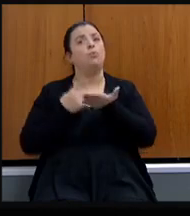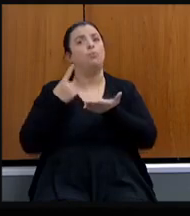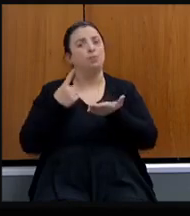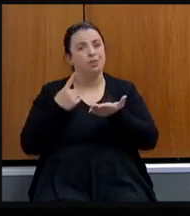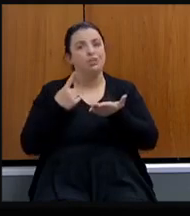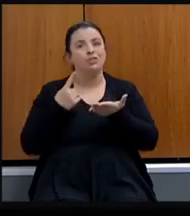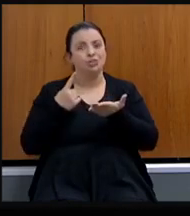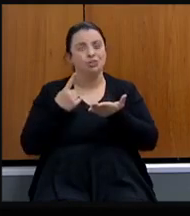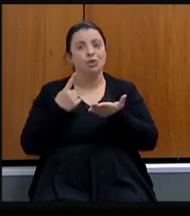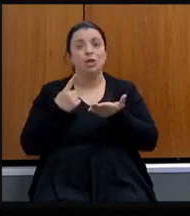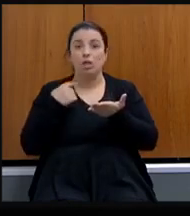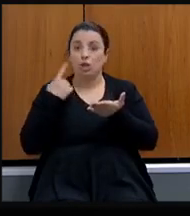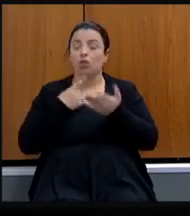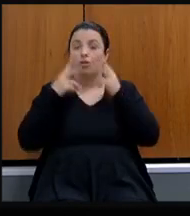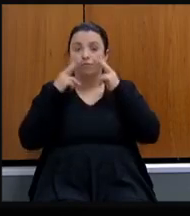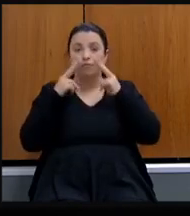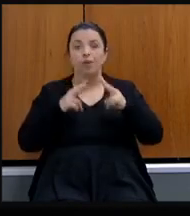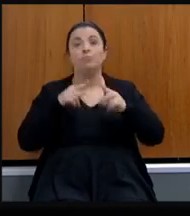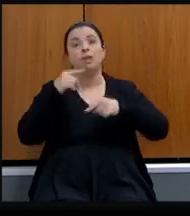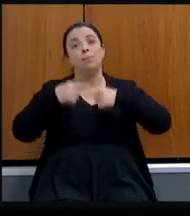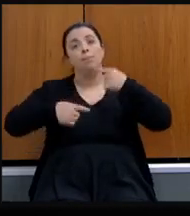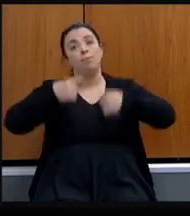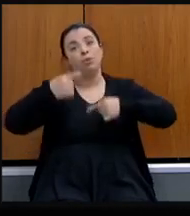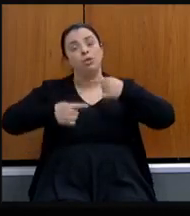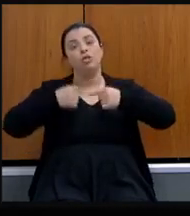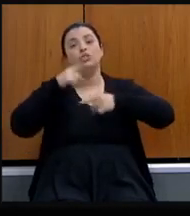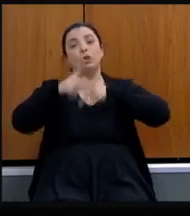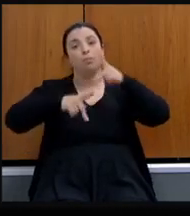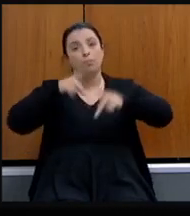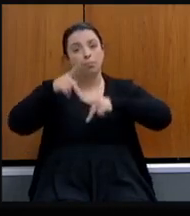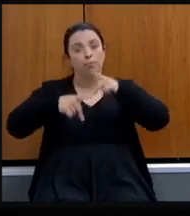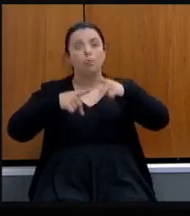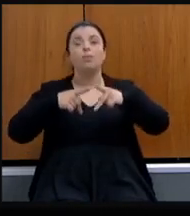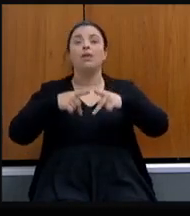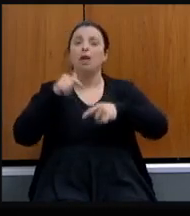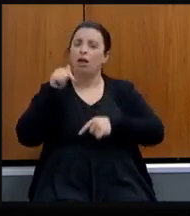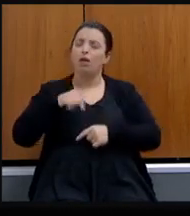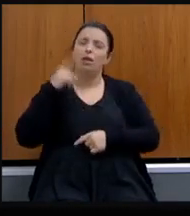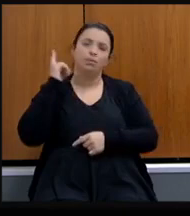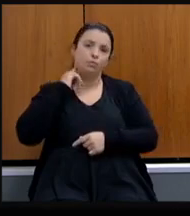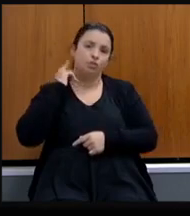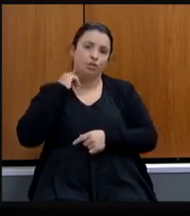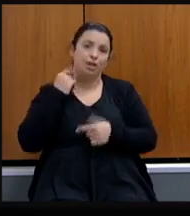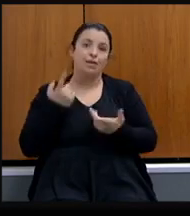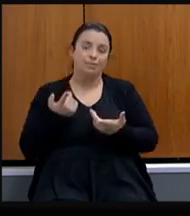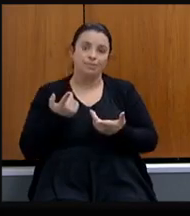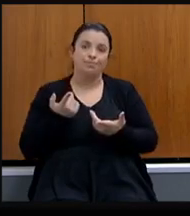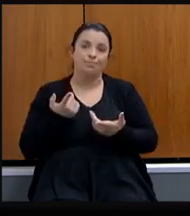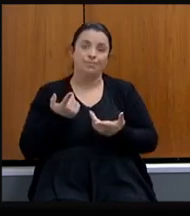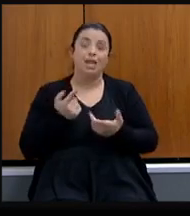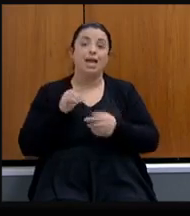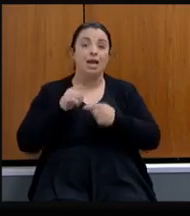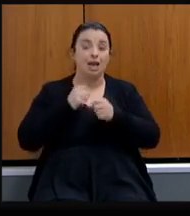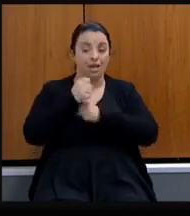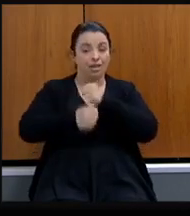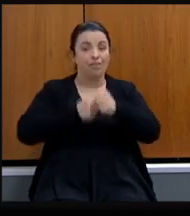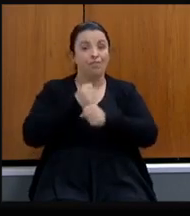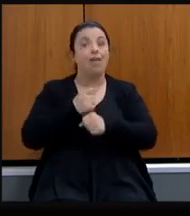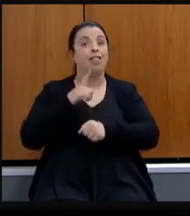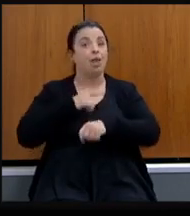nós integramos a política pública do Estado de Minas Gerais a disputa política a gente vai fazendo que tem no momento eleitoral